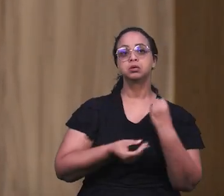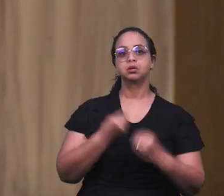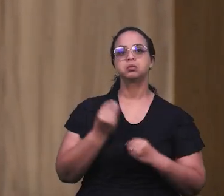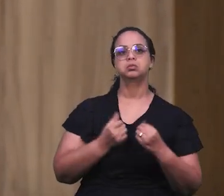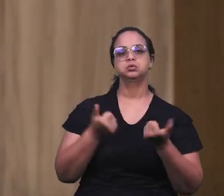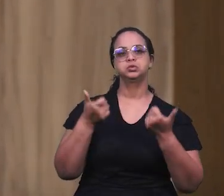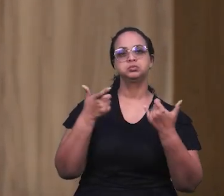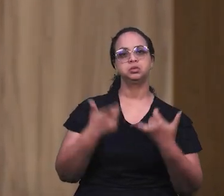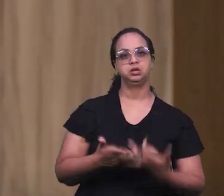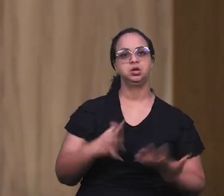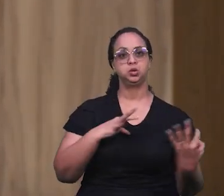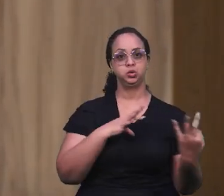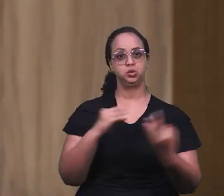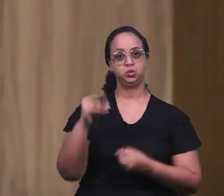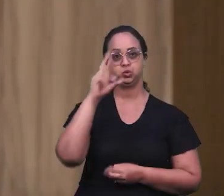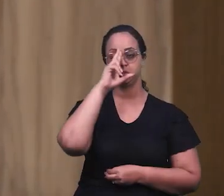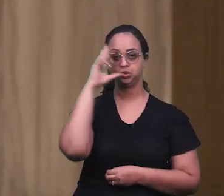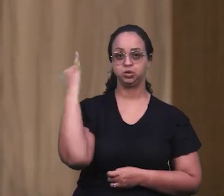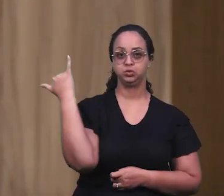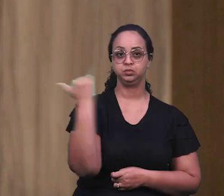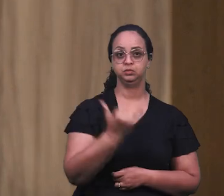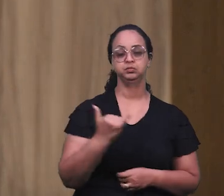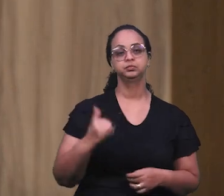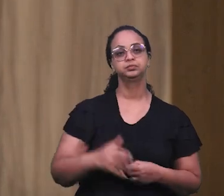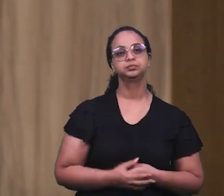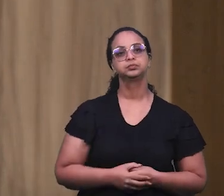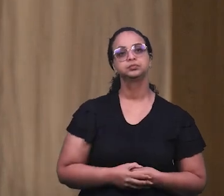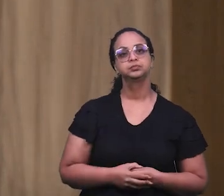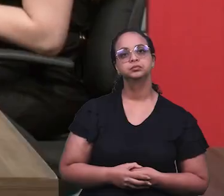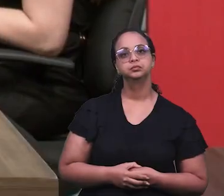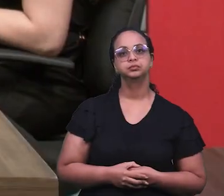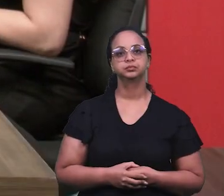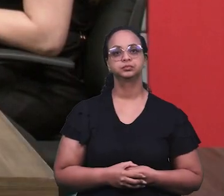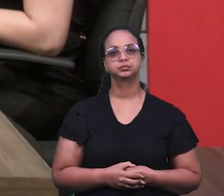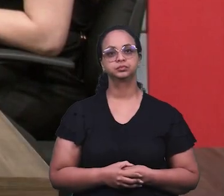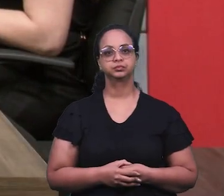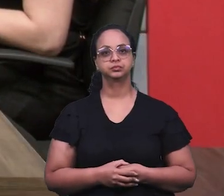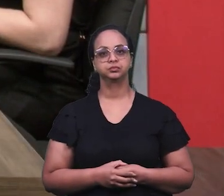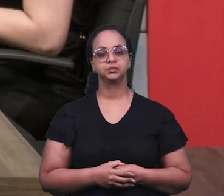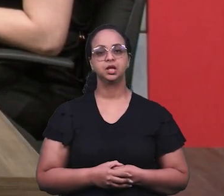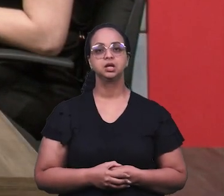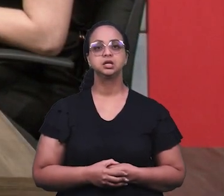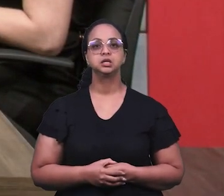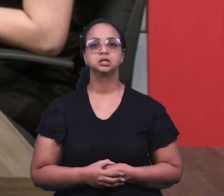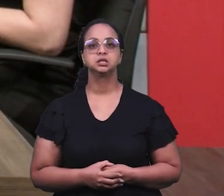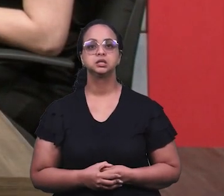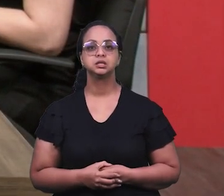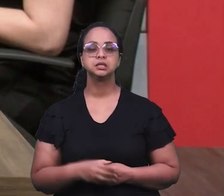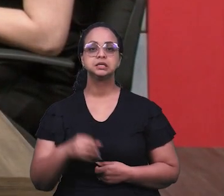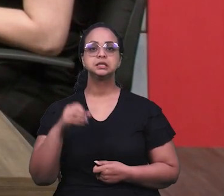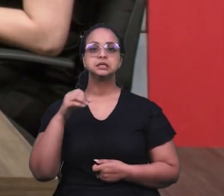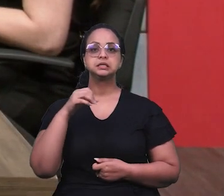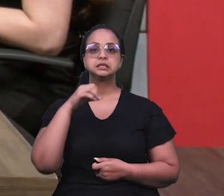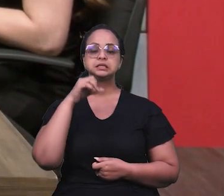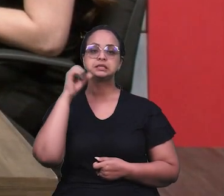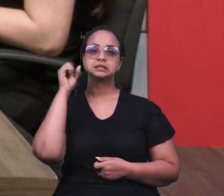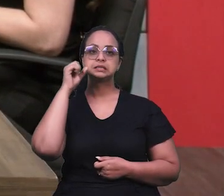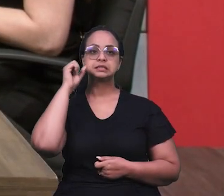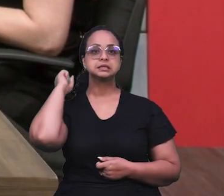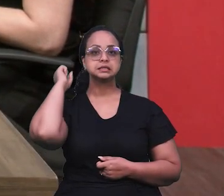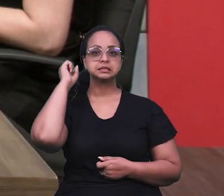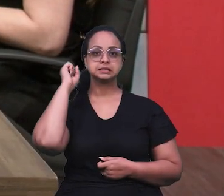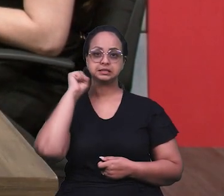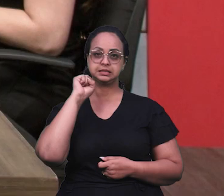gente consiga transmitir tudo que o Senhor está falando para ele. Uma coisa interessante que Sabrina até fez, ela fez uma maquete explicando o que